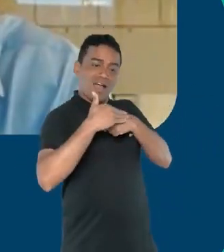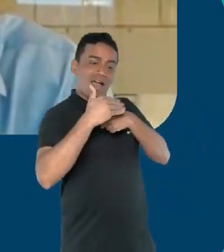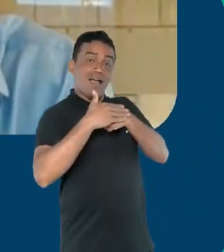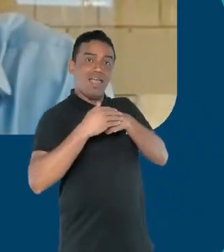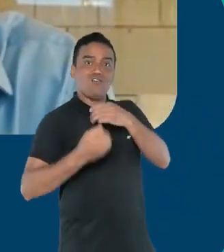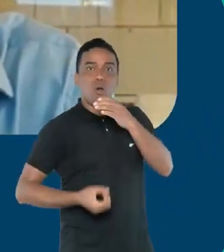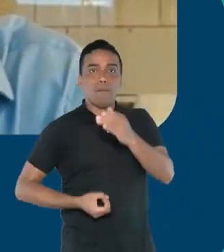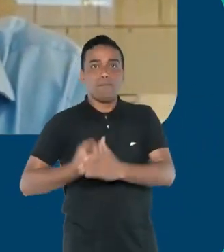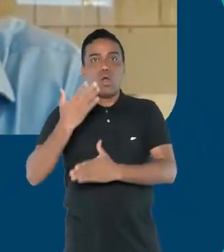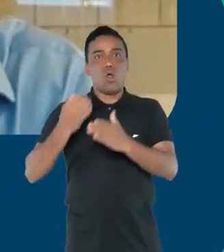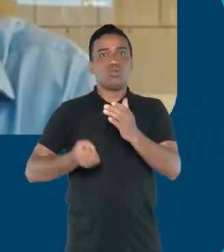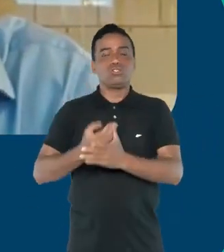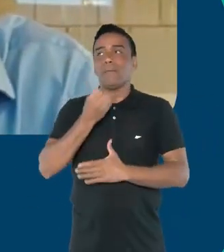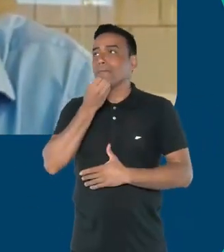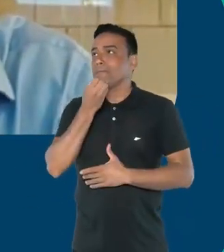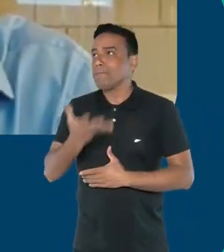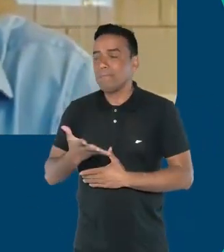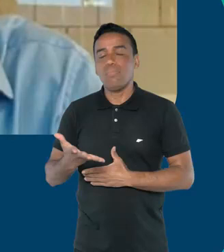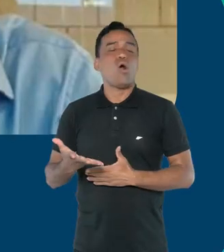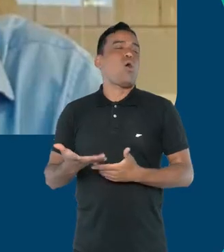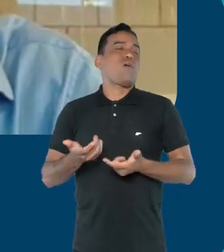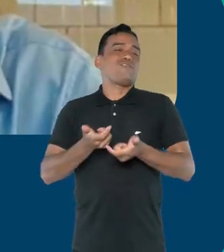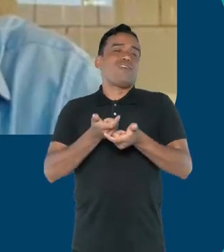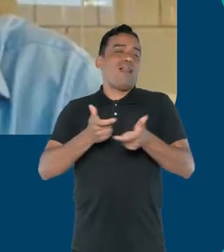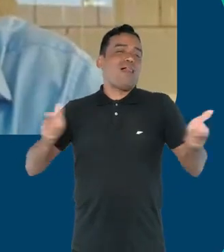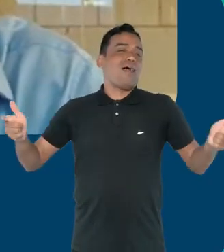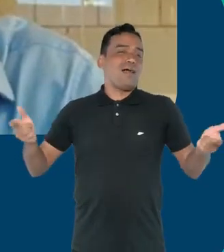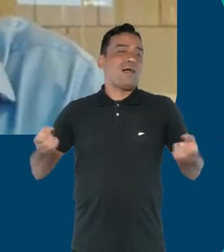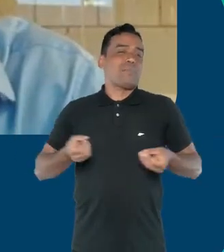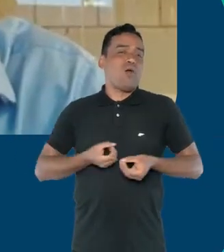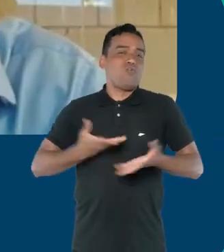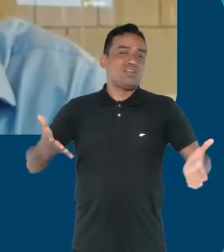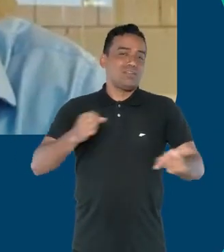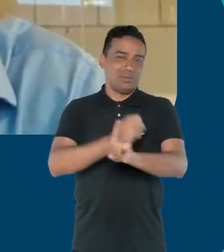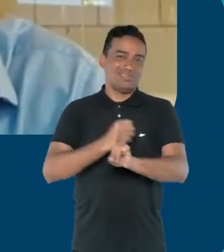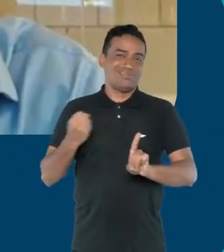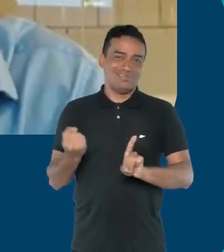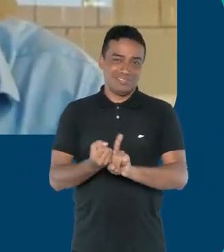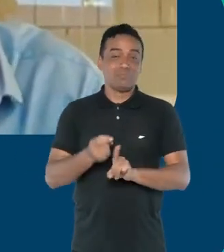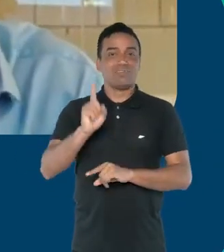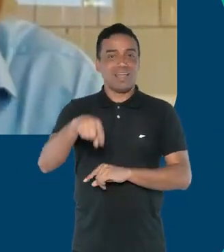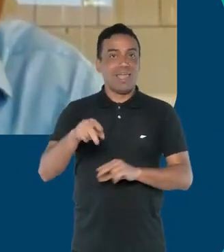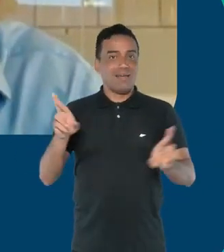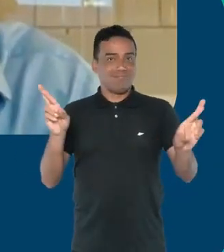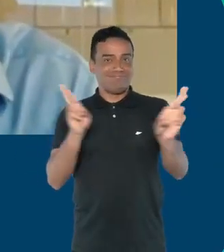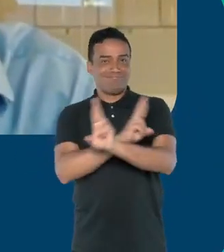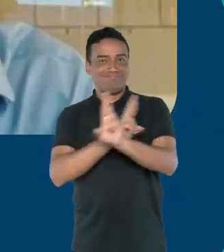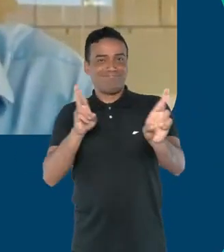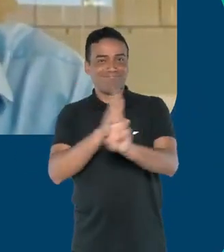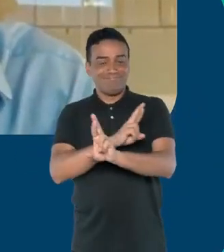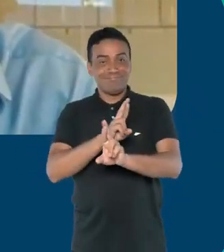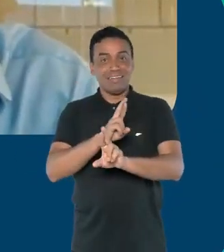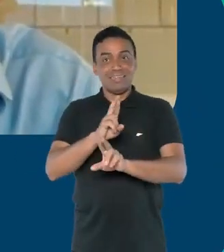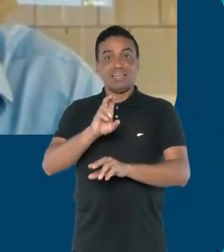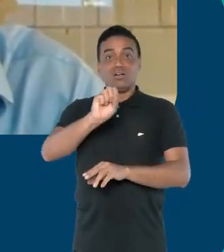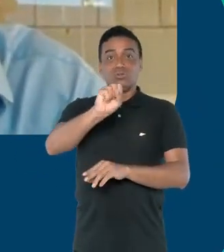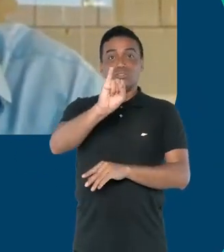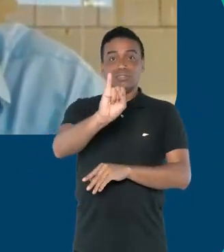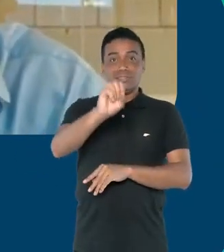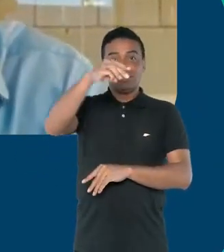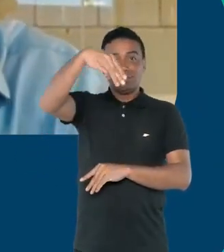eu, então, produziria coisas boas e benéficas para a sociedade. Então, essa é a relação, né,